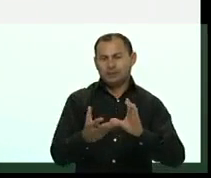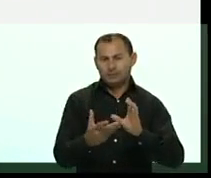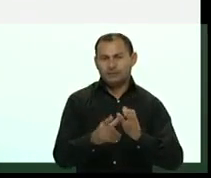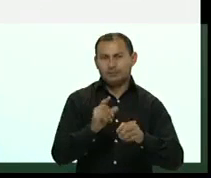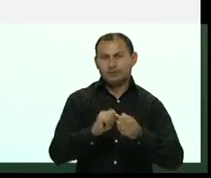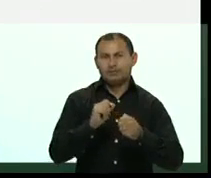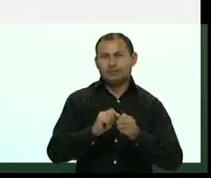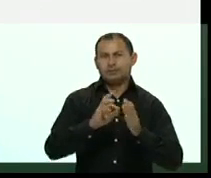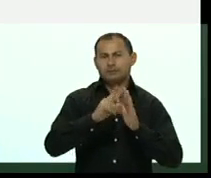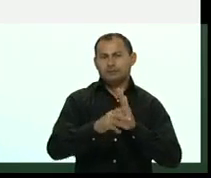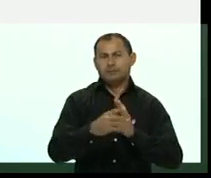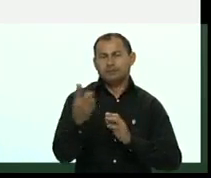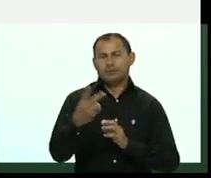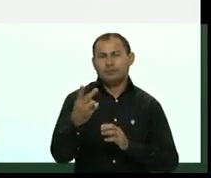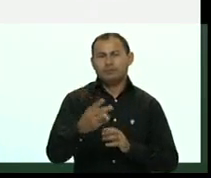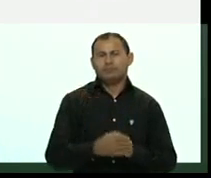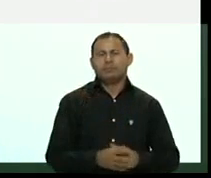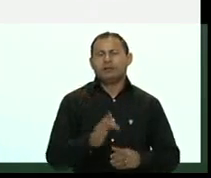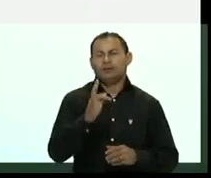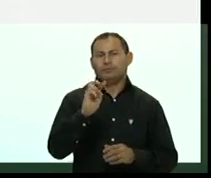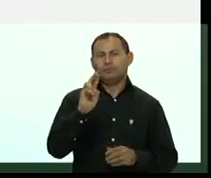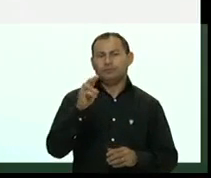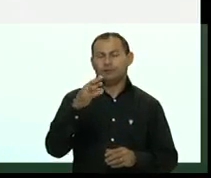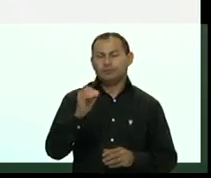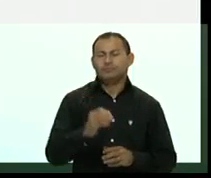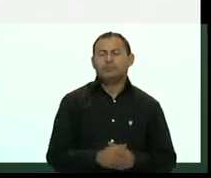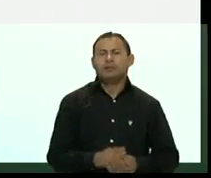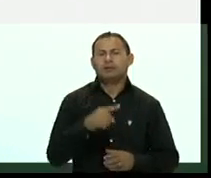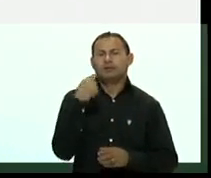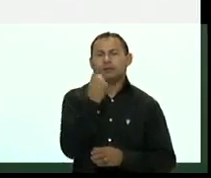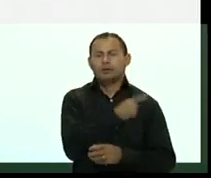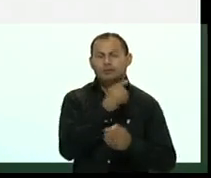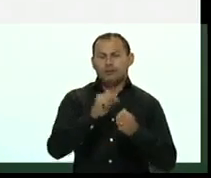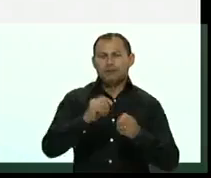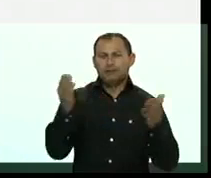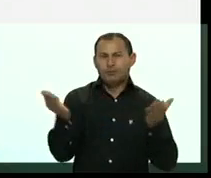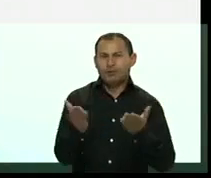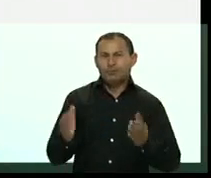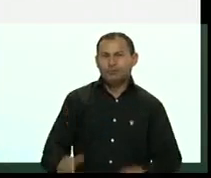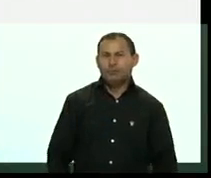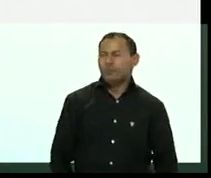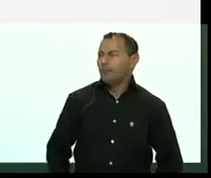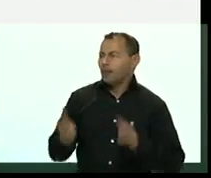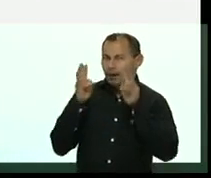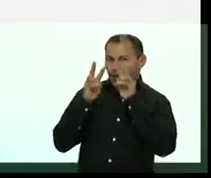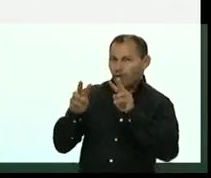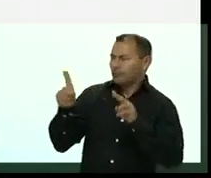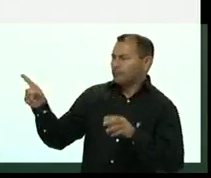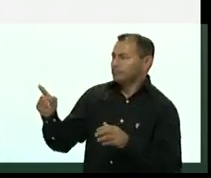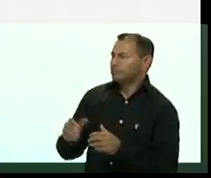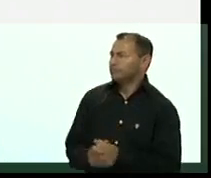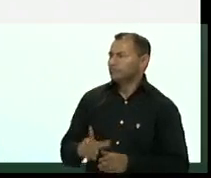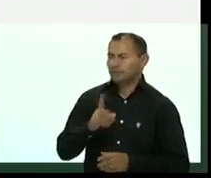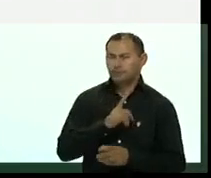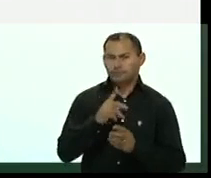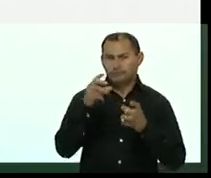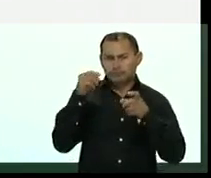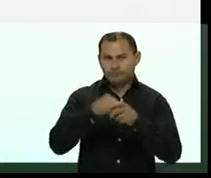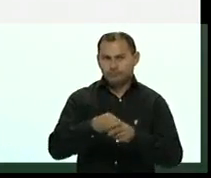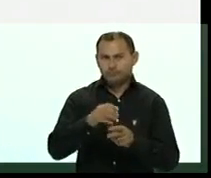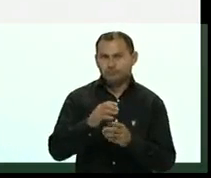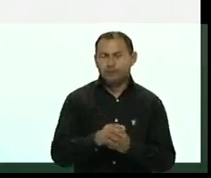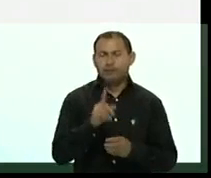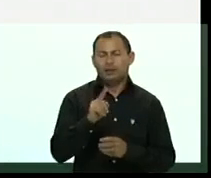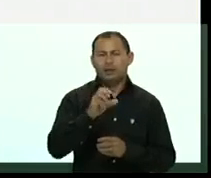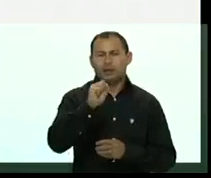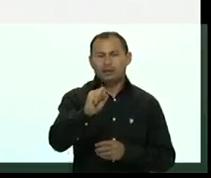tenho que fazer a derivada segunda dessa função, que é o que nós vamos fazer agora. Então, olha lá. Temos a posição em